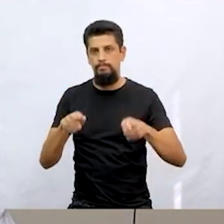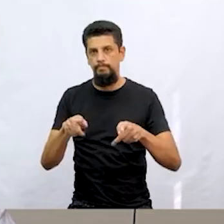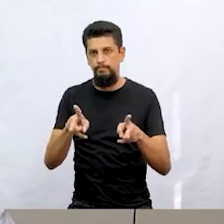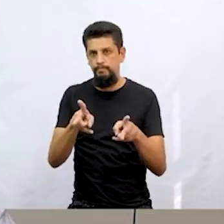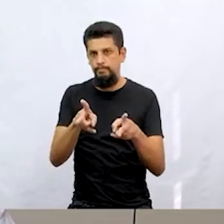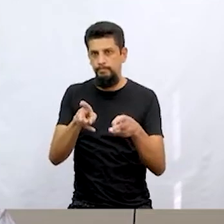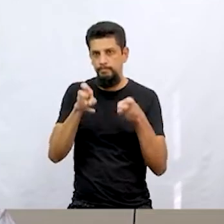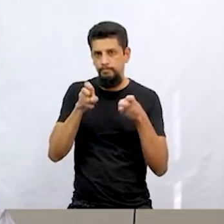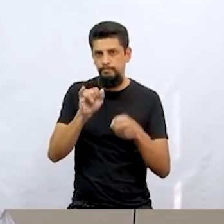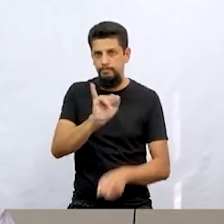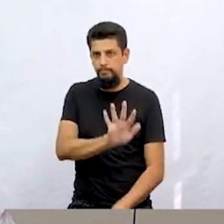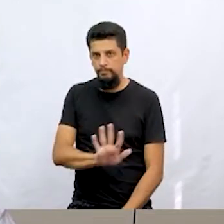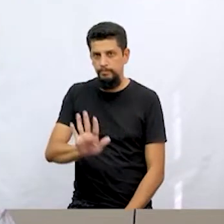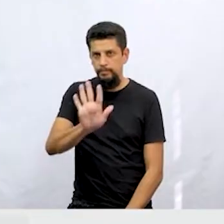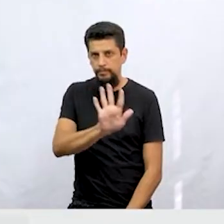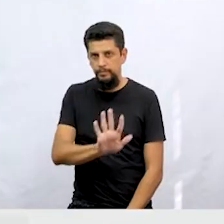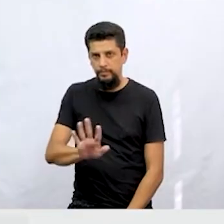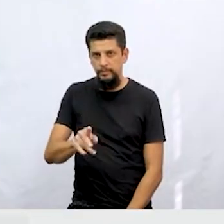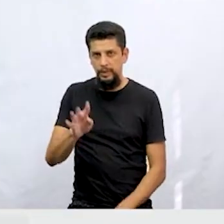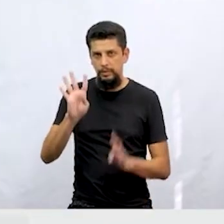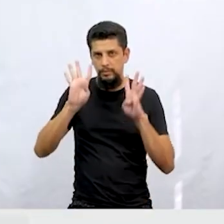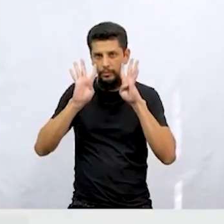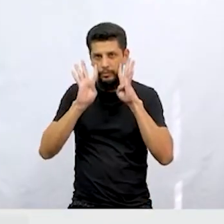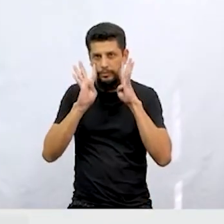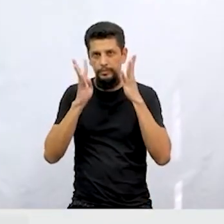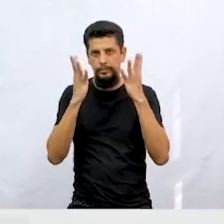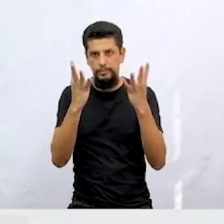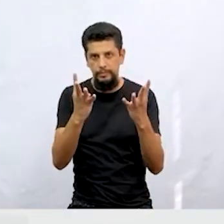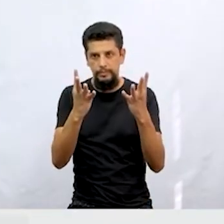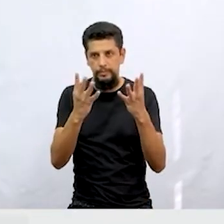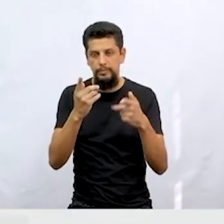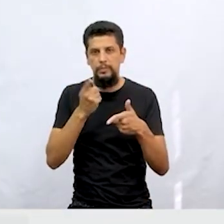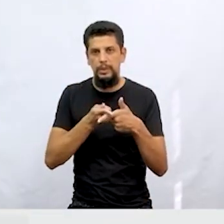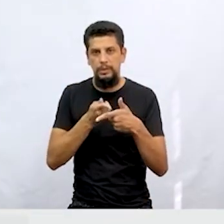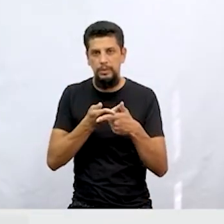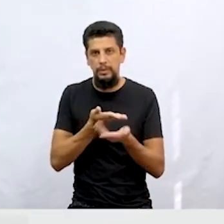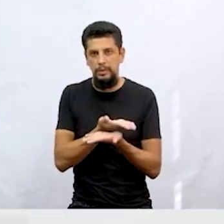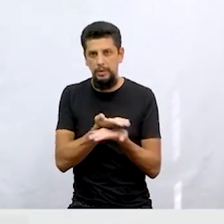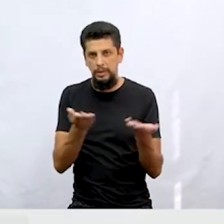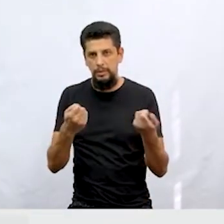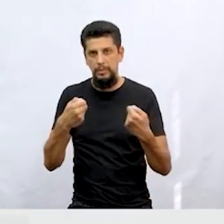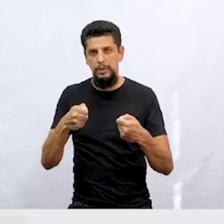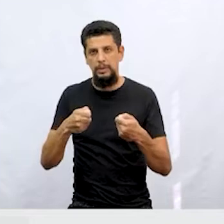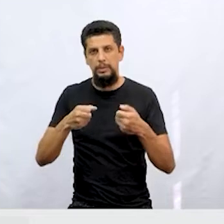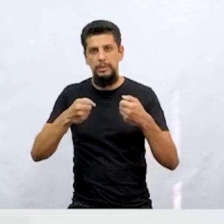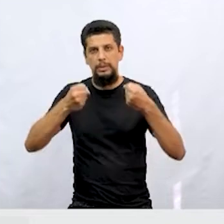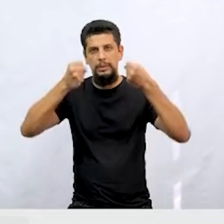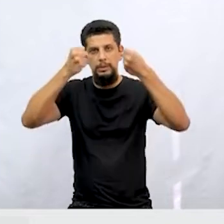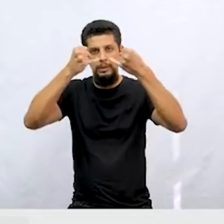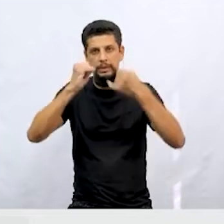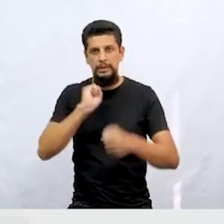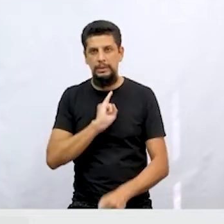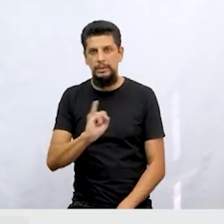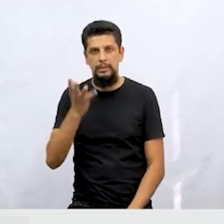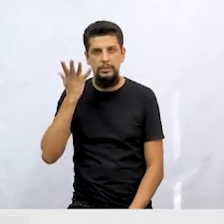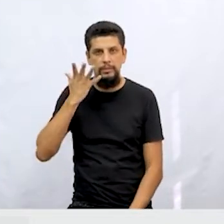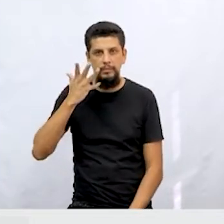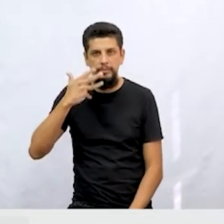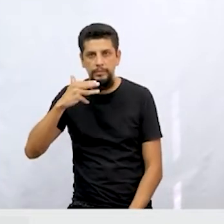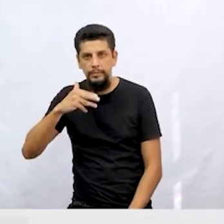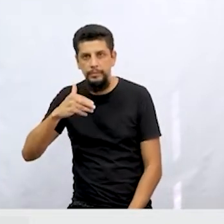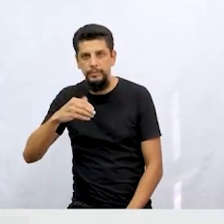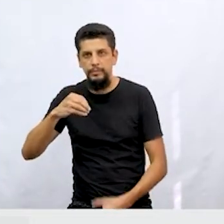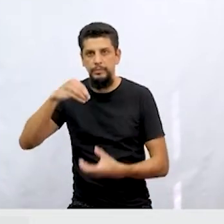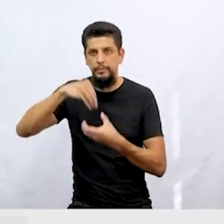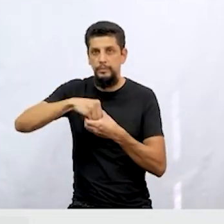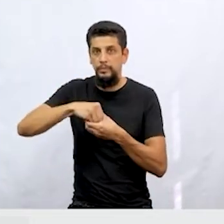mesma coisa. Observem a imagem, prestem atenção, porque vocês vão ter que dizer se a criança